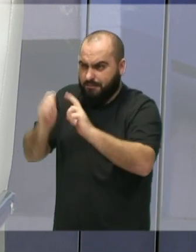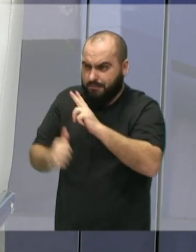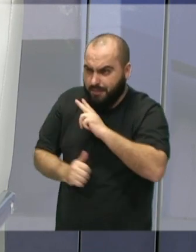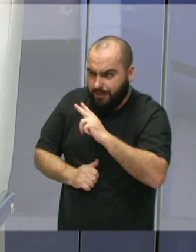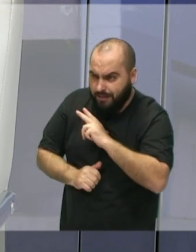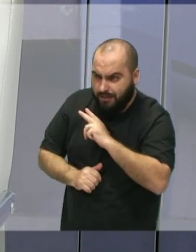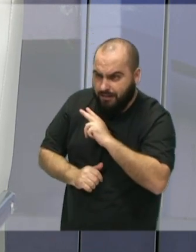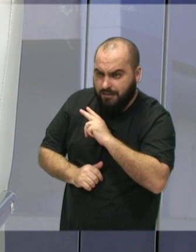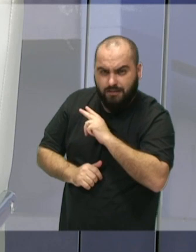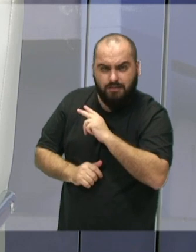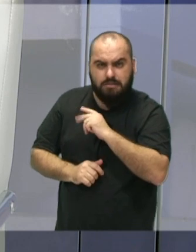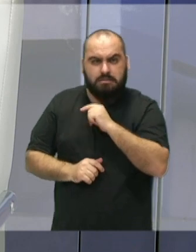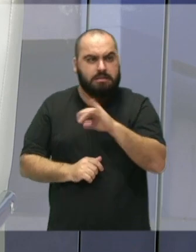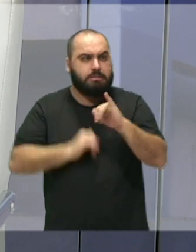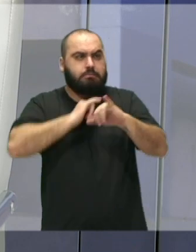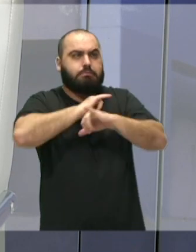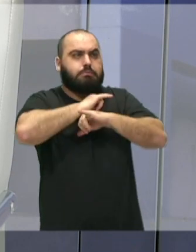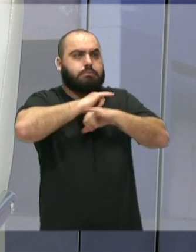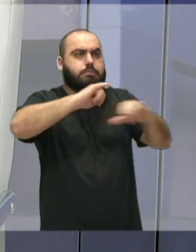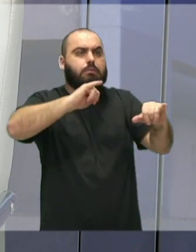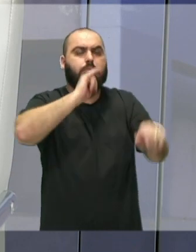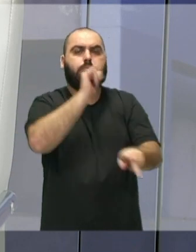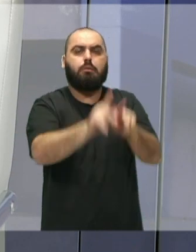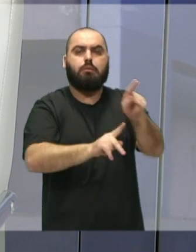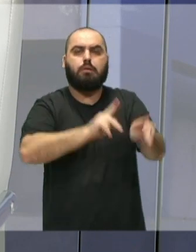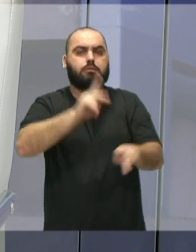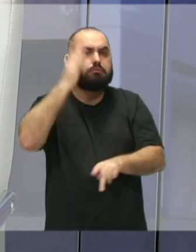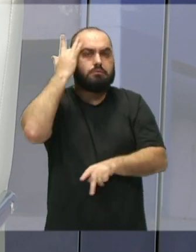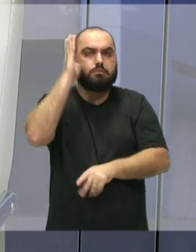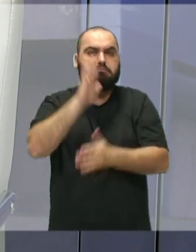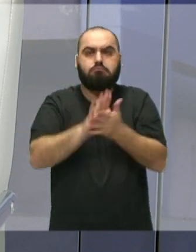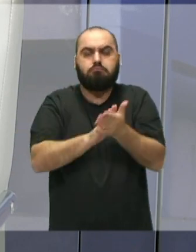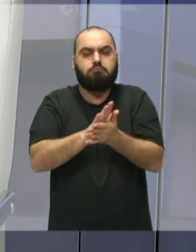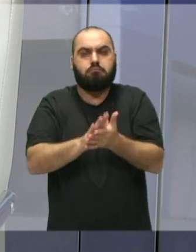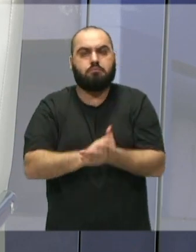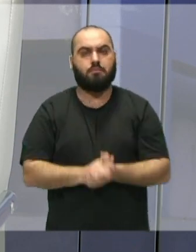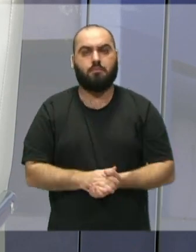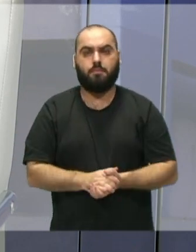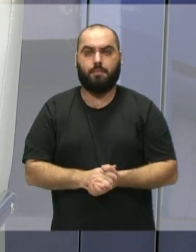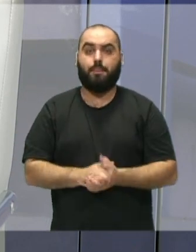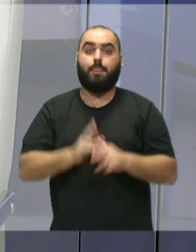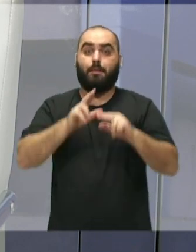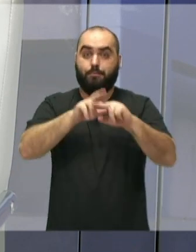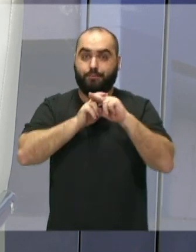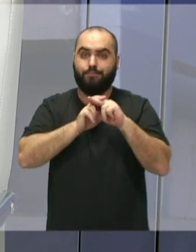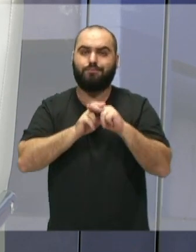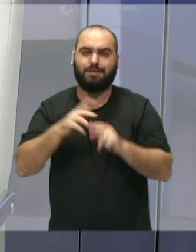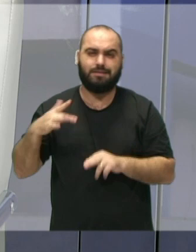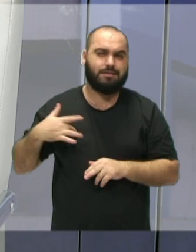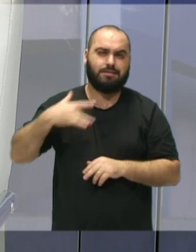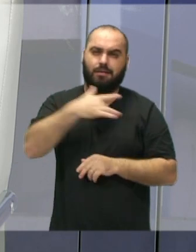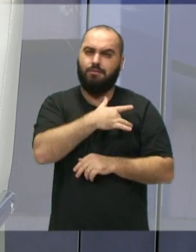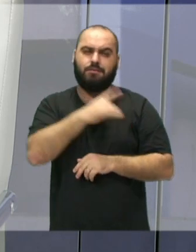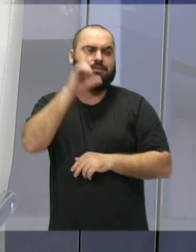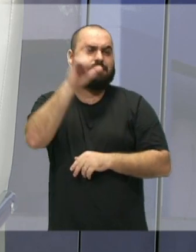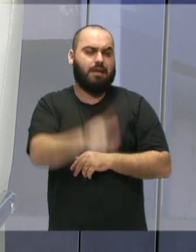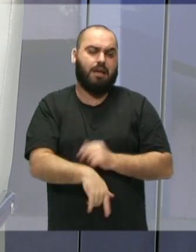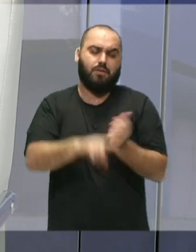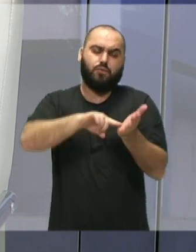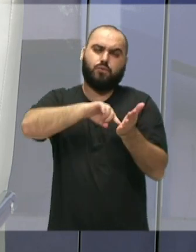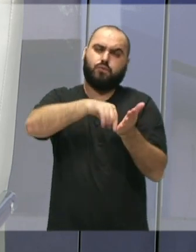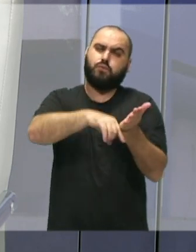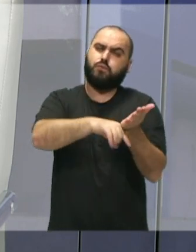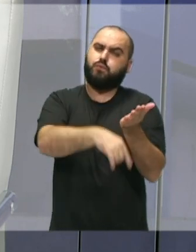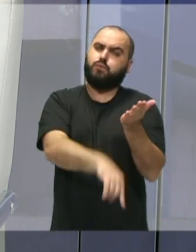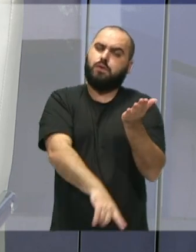a gente não está divulgando para a população, se as pessoas só sabem de boca em boca. Então, assim, ó, a saúde tem sido um buraco profundo.